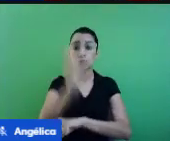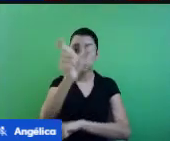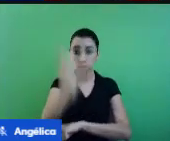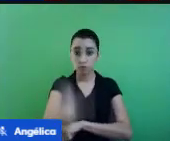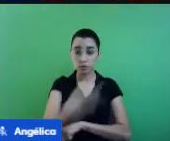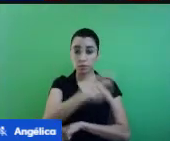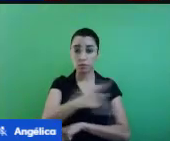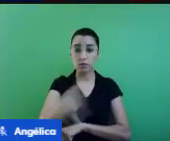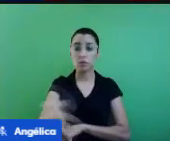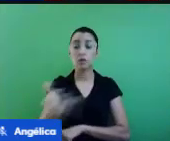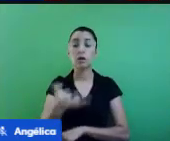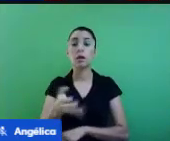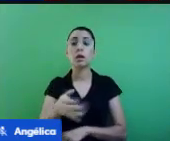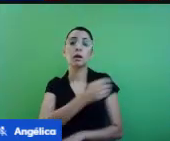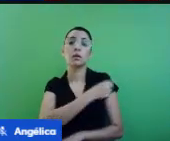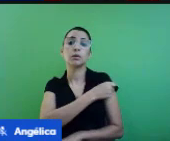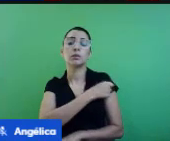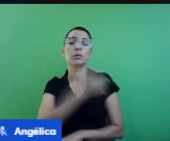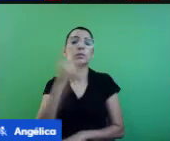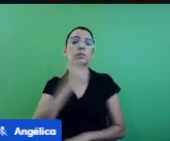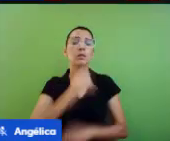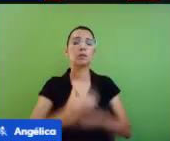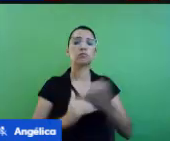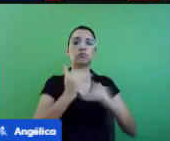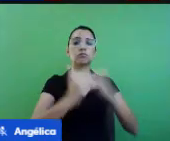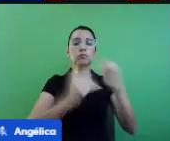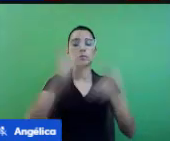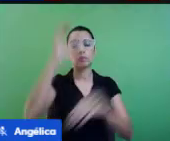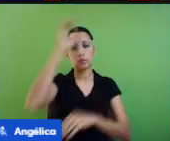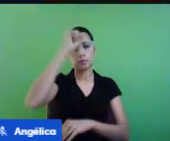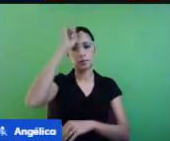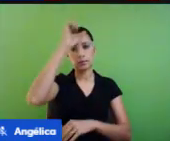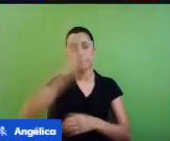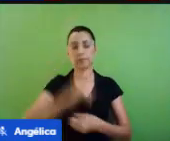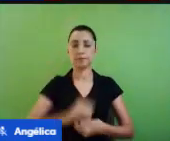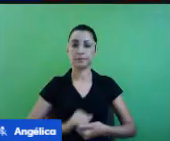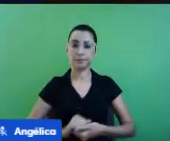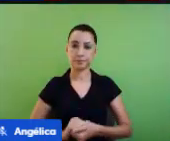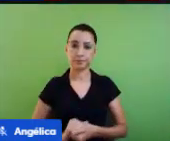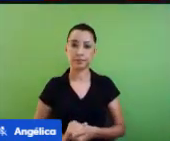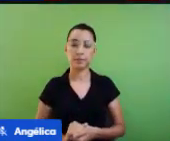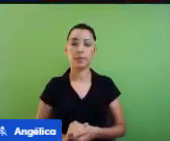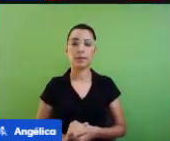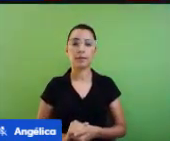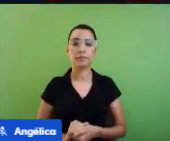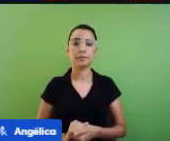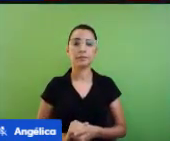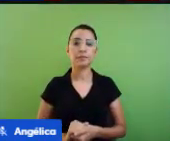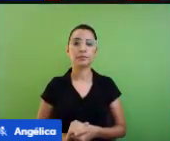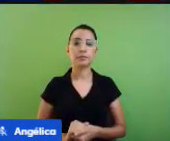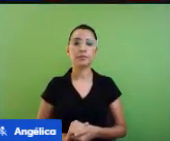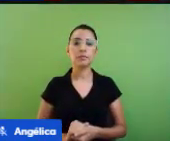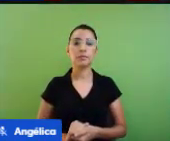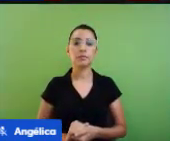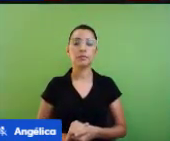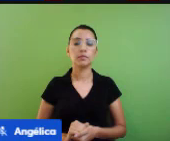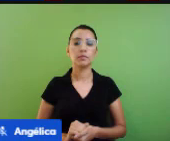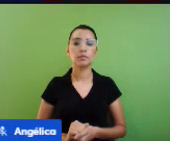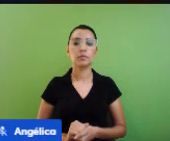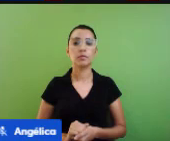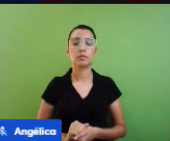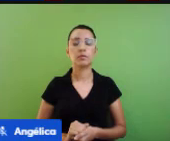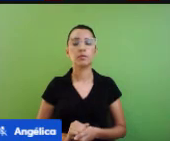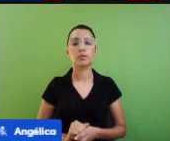vocês desenvolva durante o andar, né, o desenvolvimento dessas atividades que vocês